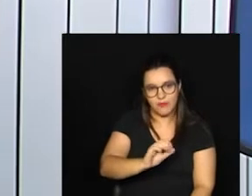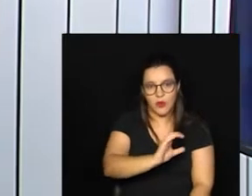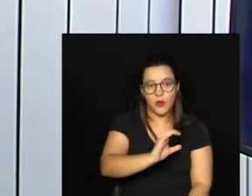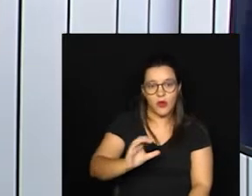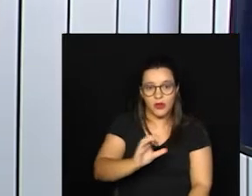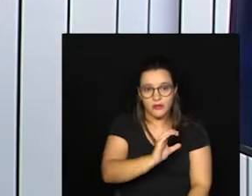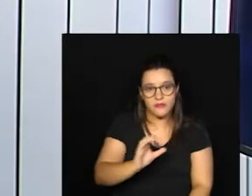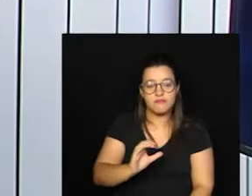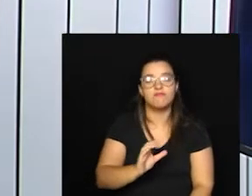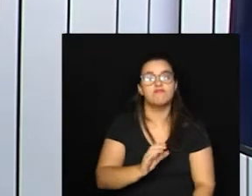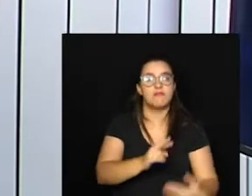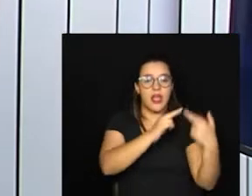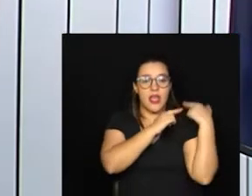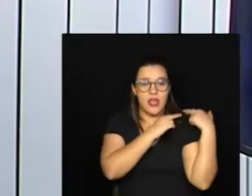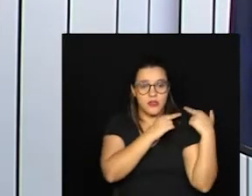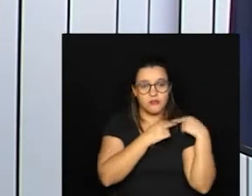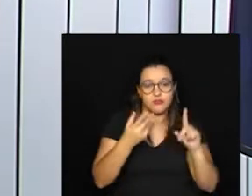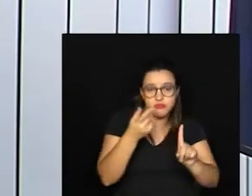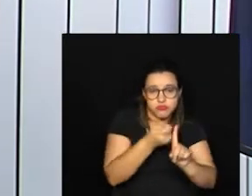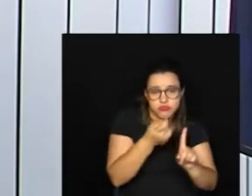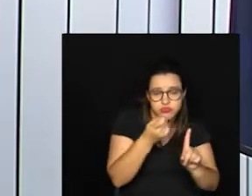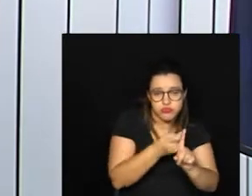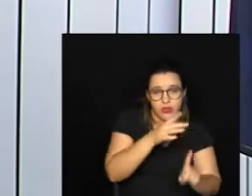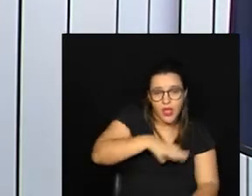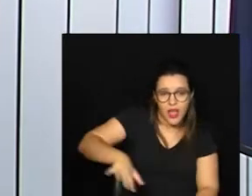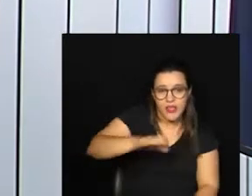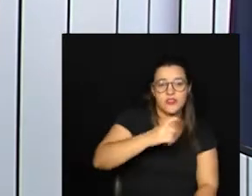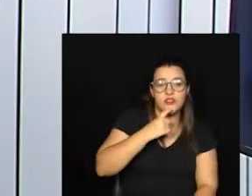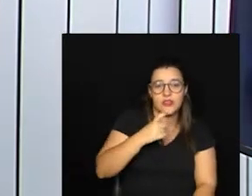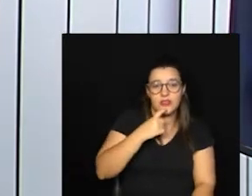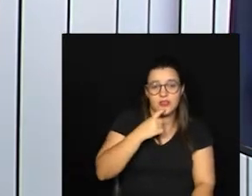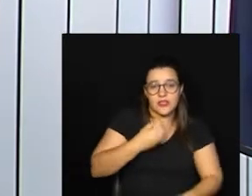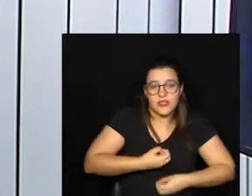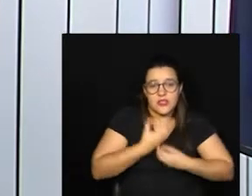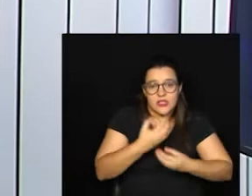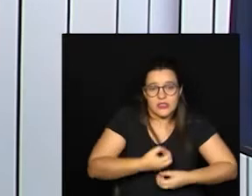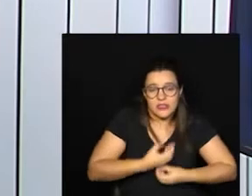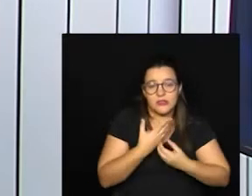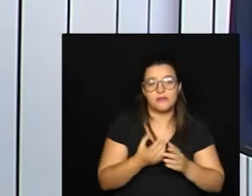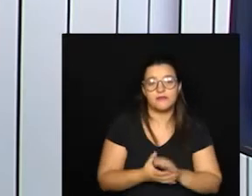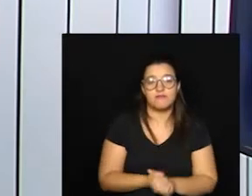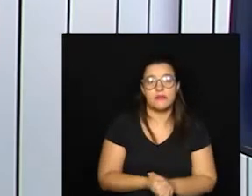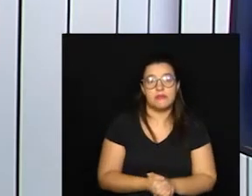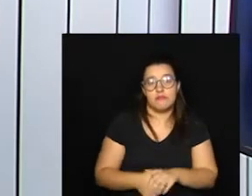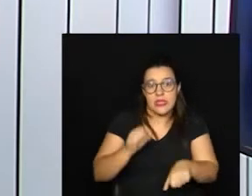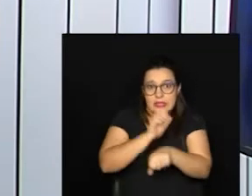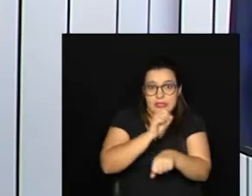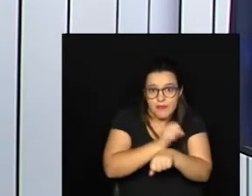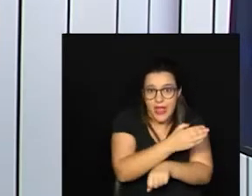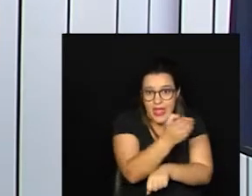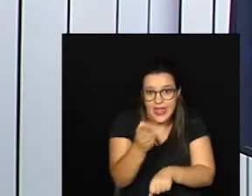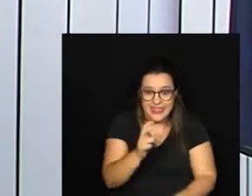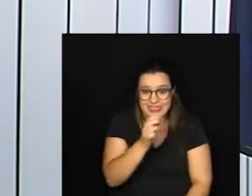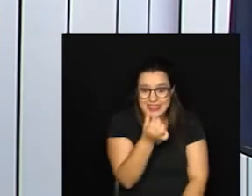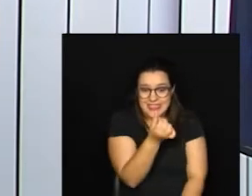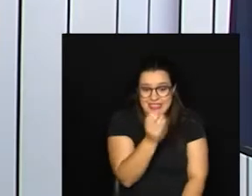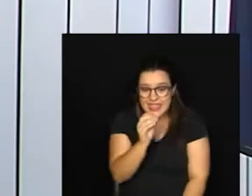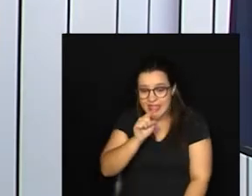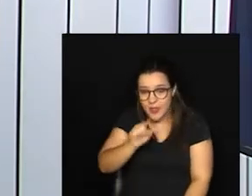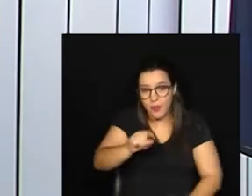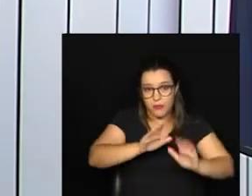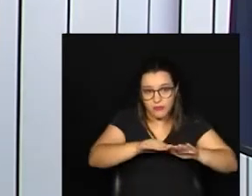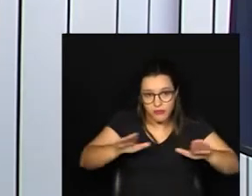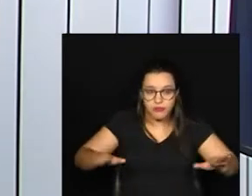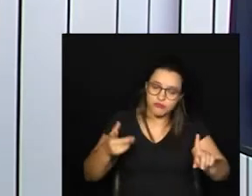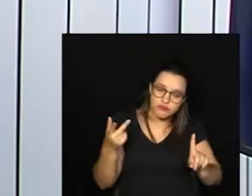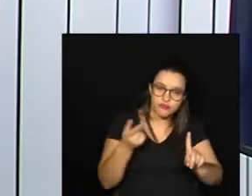do programa de imunização aqui de Campinas, pelas informações. São esperadas, então, 60 mil crianças para tomar